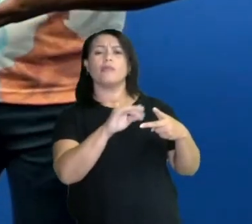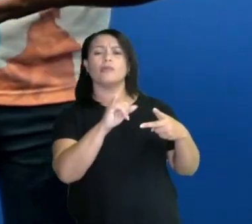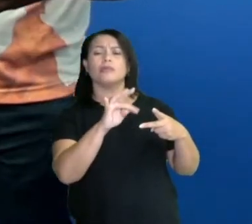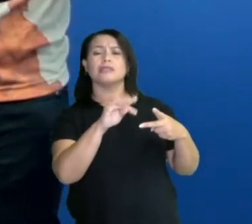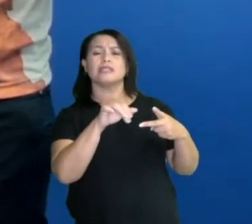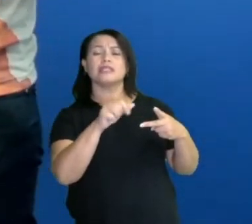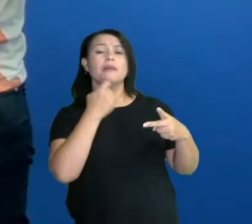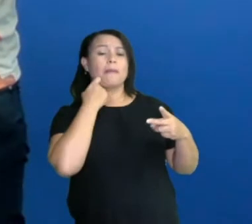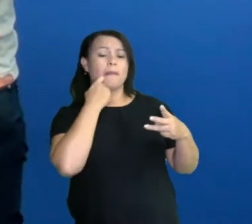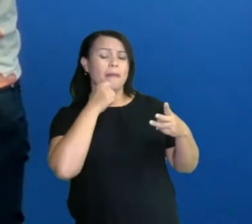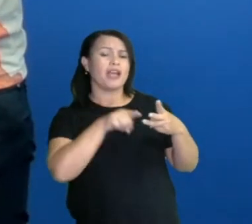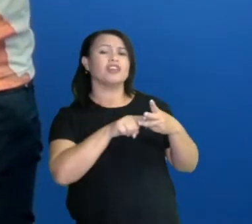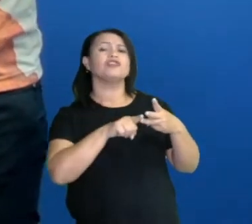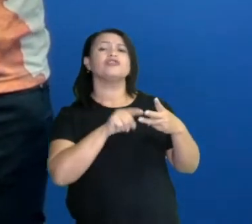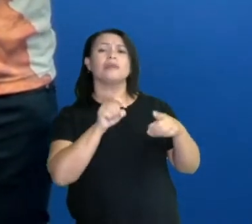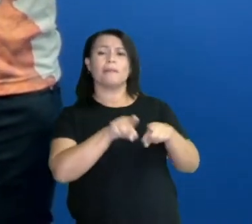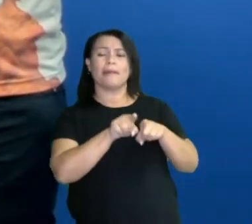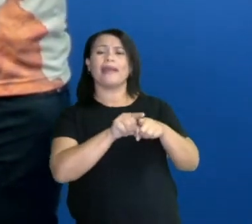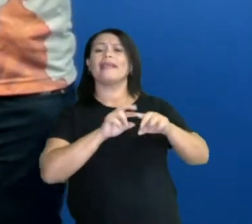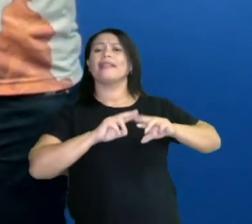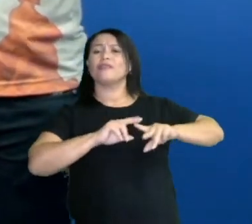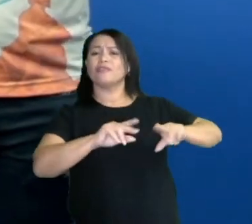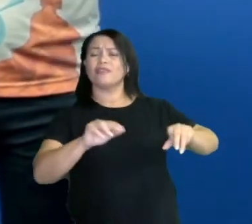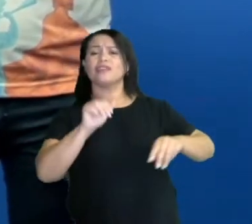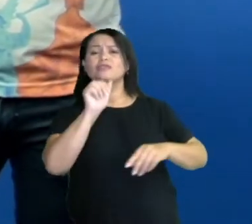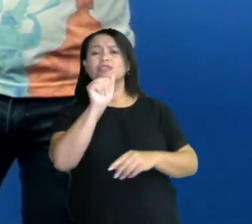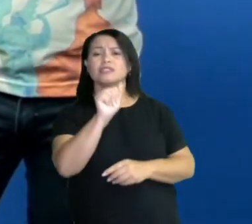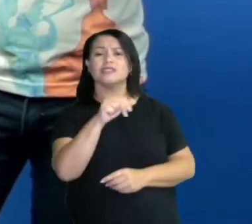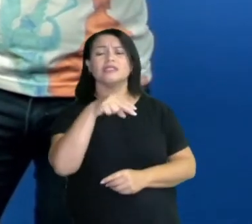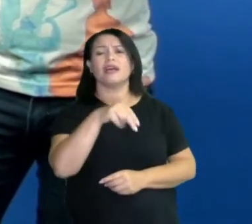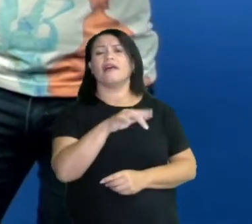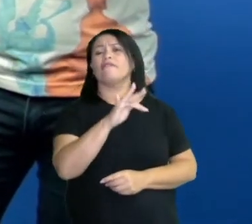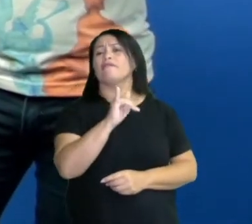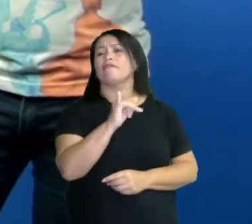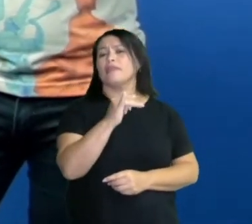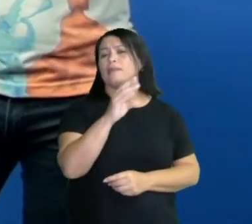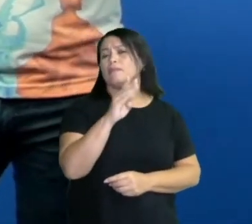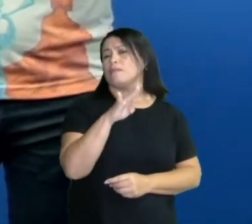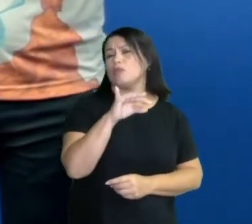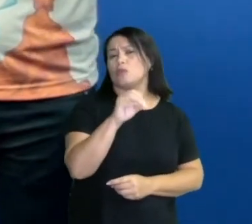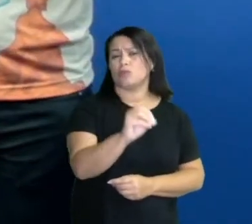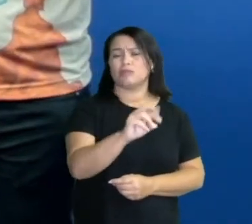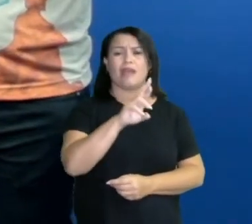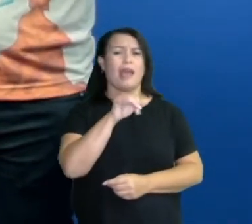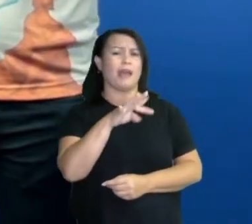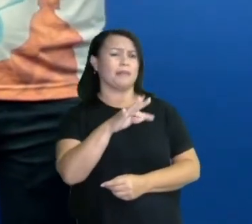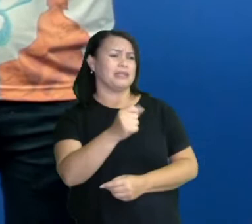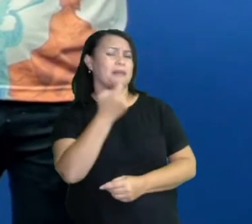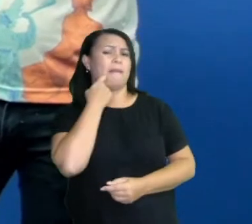peixes e anfíbios. São diversas espécies de répteis, anfíbios, mamíferos e peixes compartilham aquela mesma